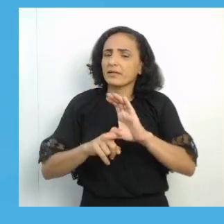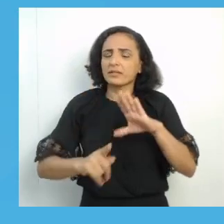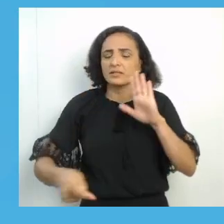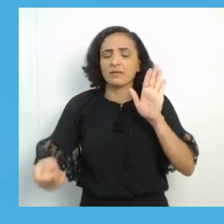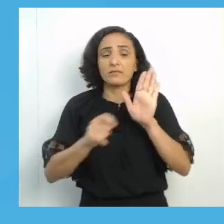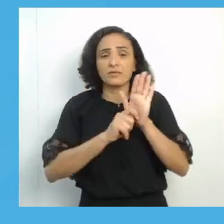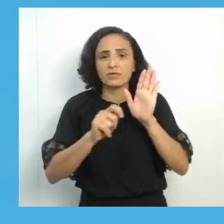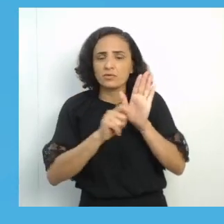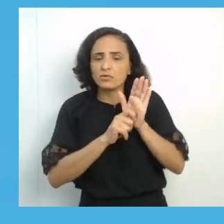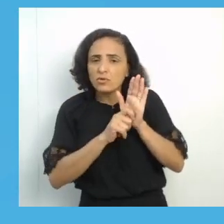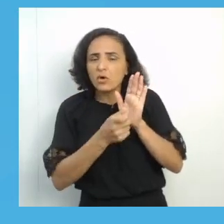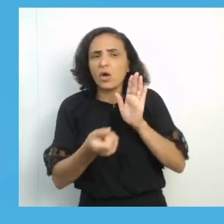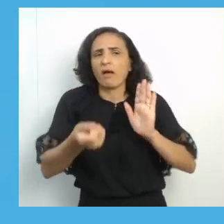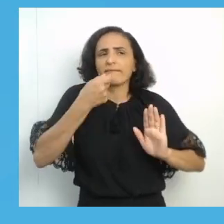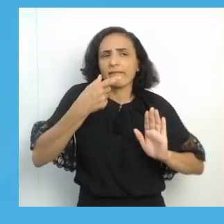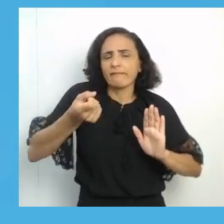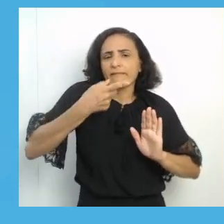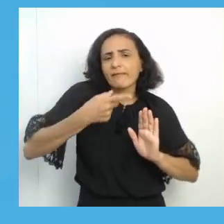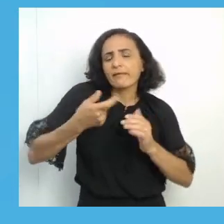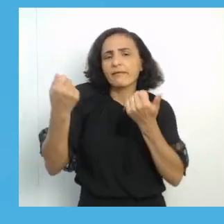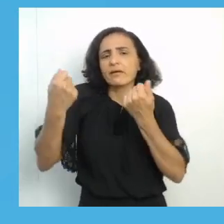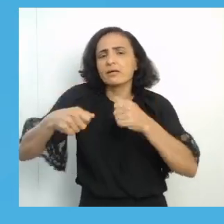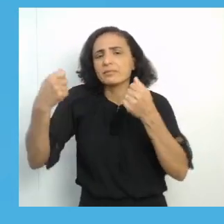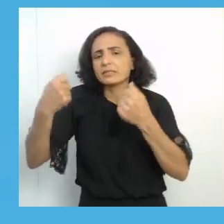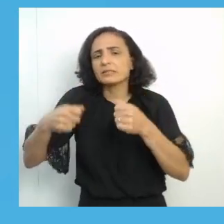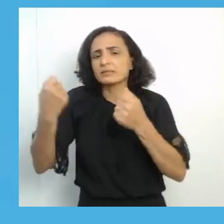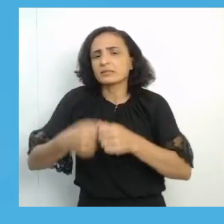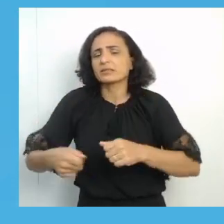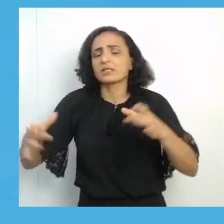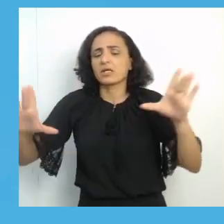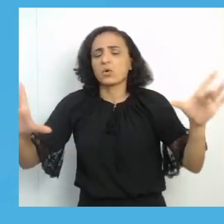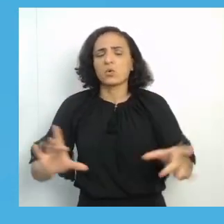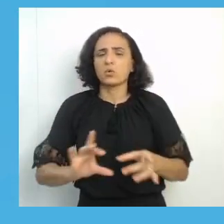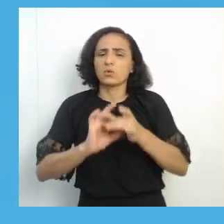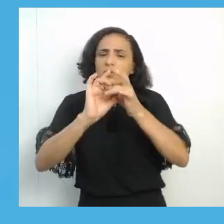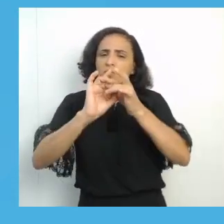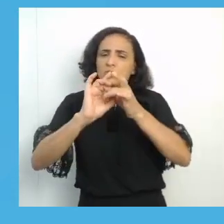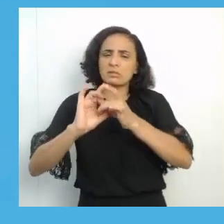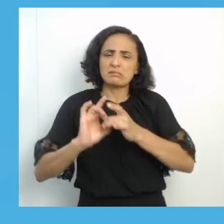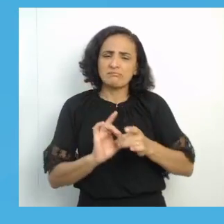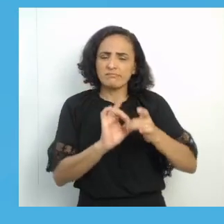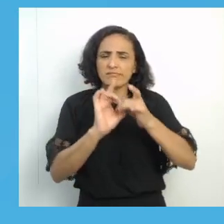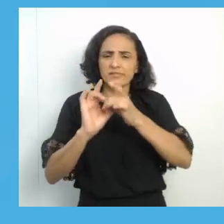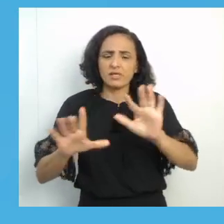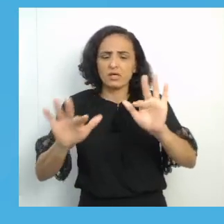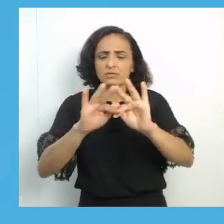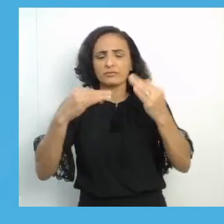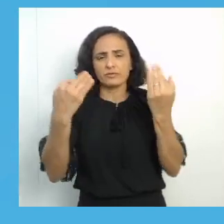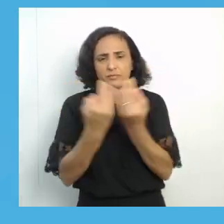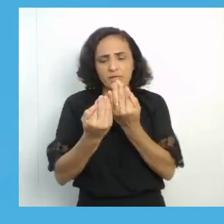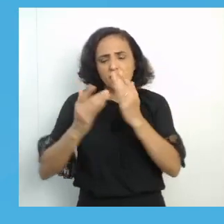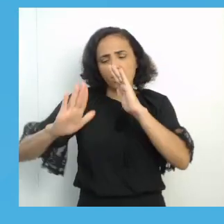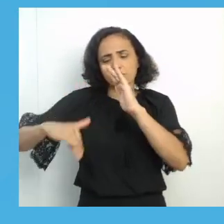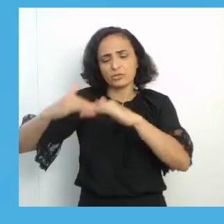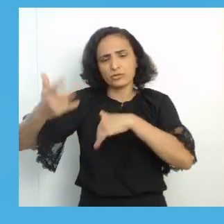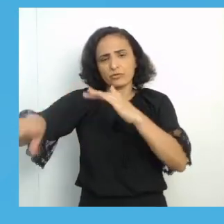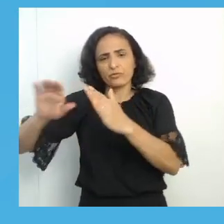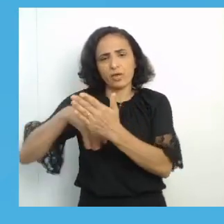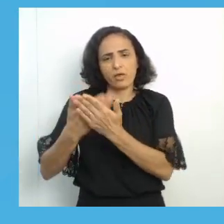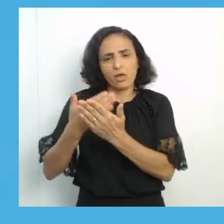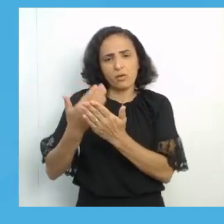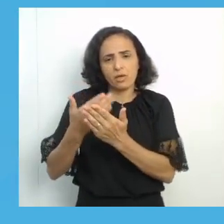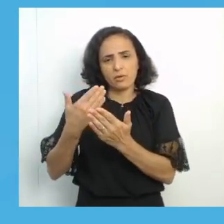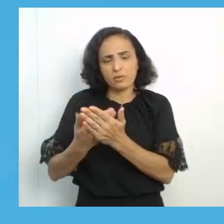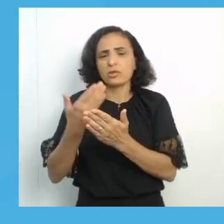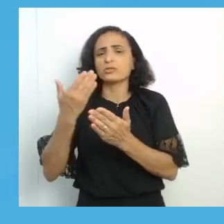é necessário ter ali um bom vínculo familiar, um bom desempenho escolar, né? Um vínculo ali com